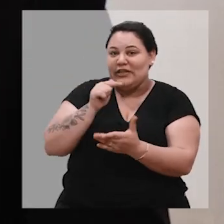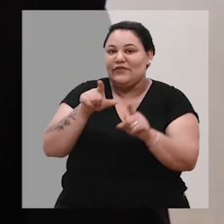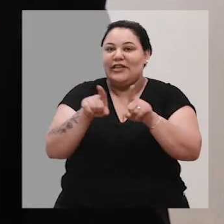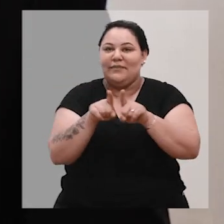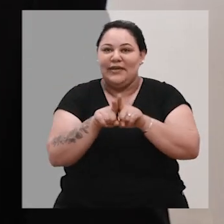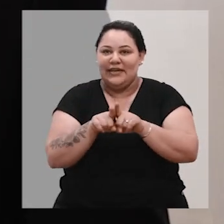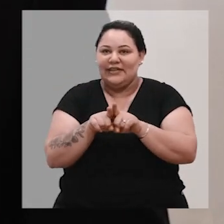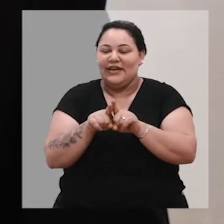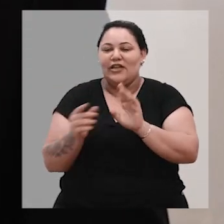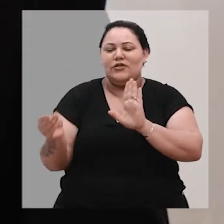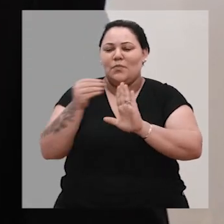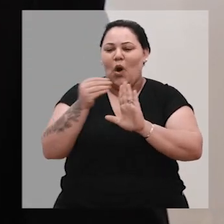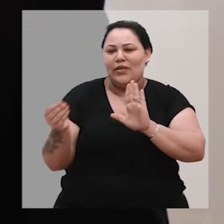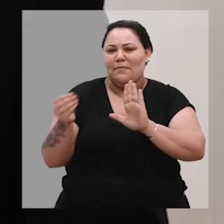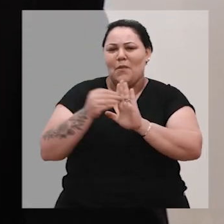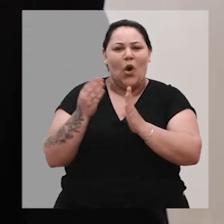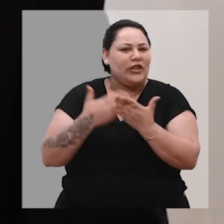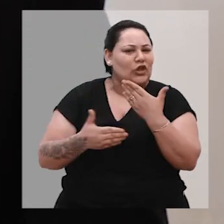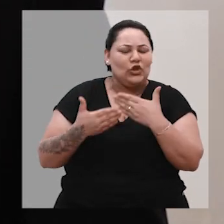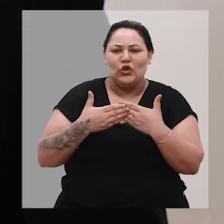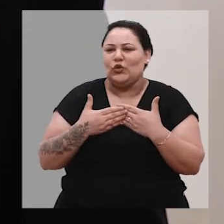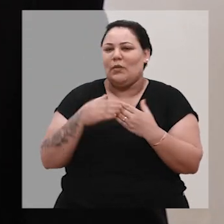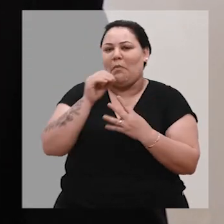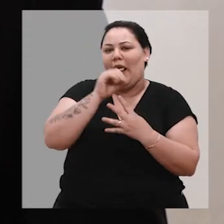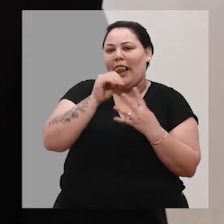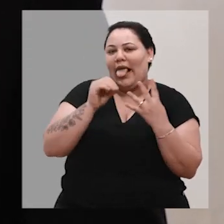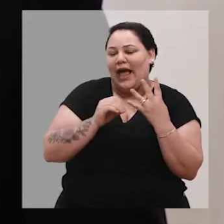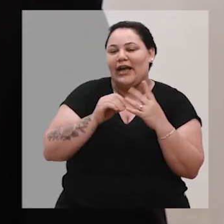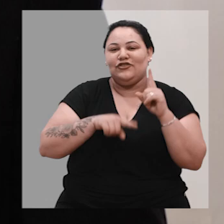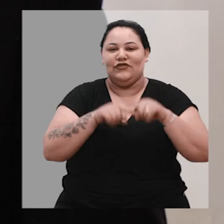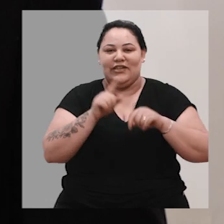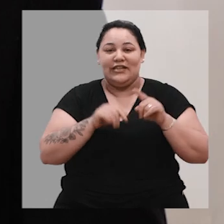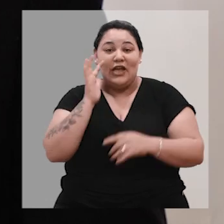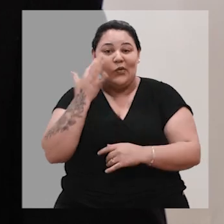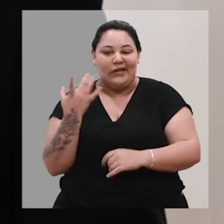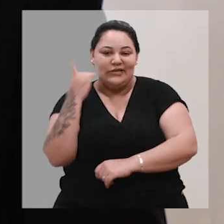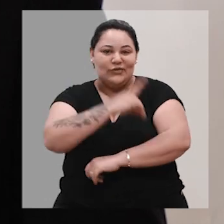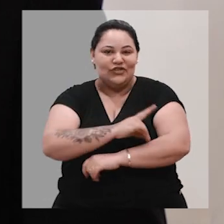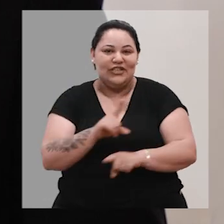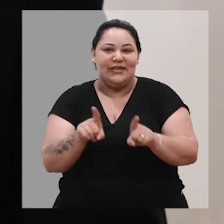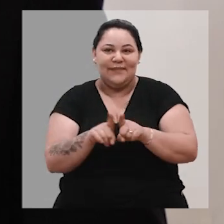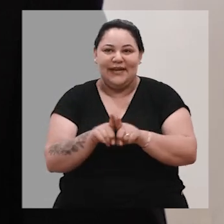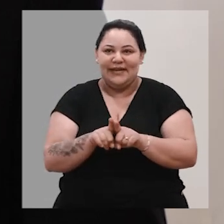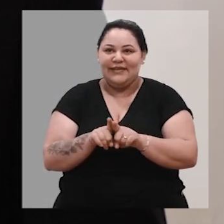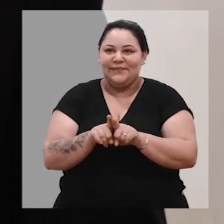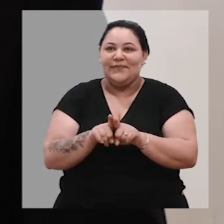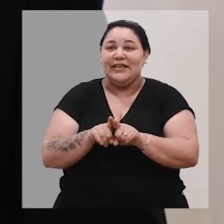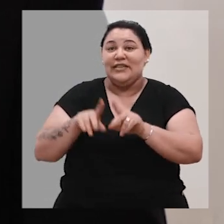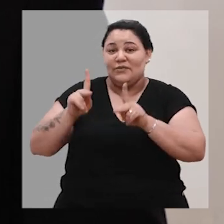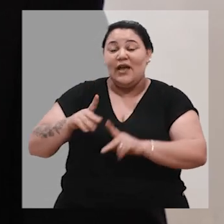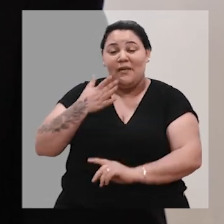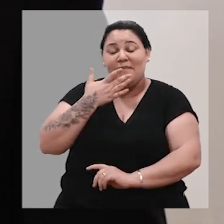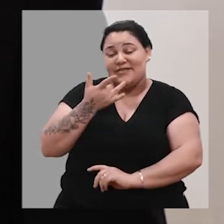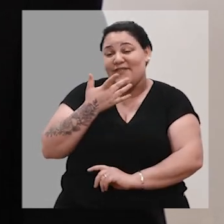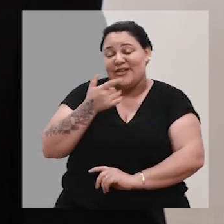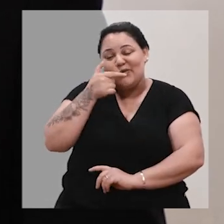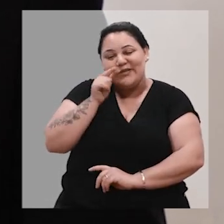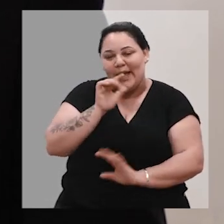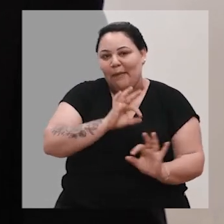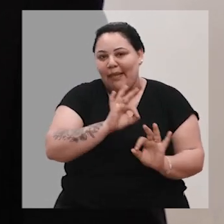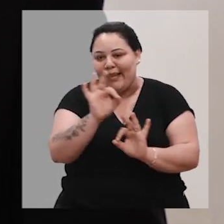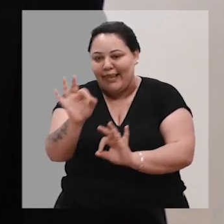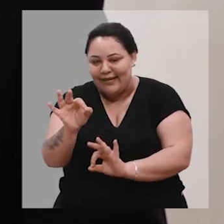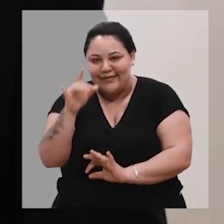Livro também, que a gente sempre vai postando as atividades e o que vai acontecer naquele dia, né? Que o pessoal às vezes se torna mais fácil já